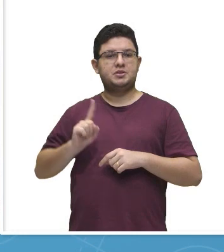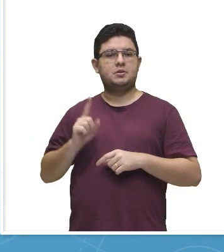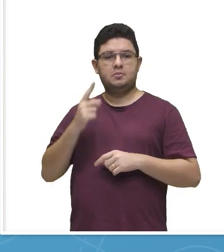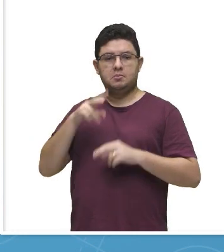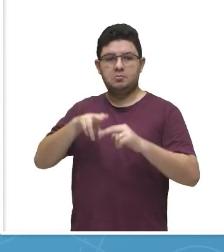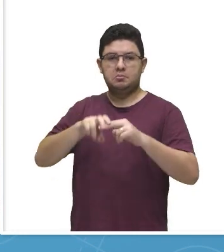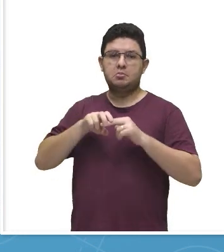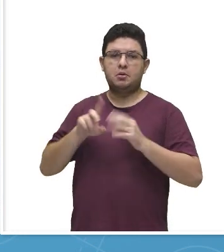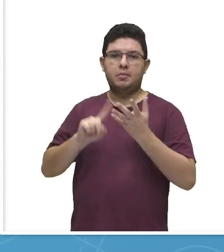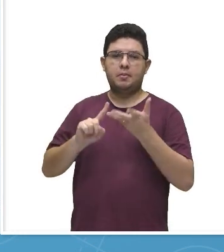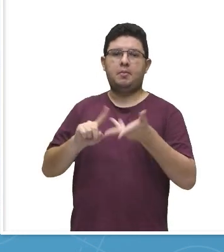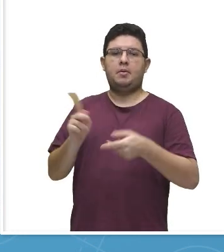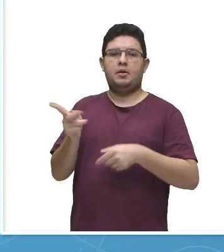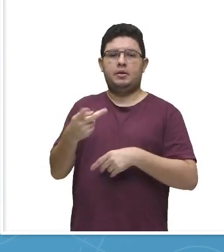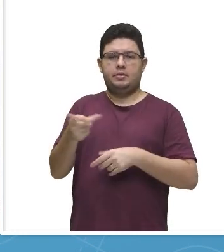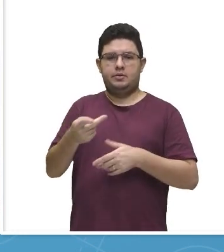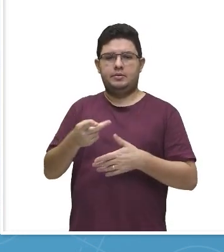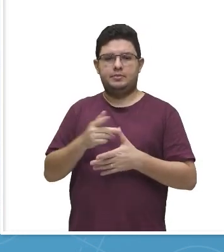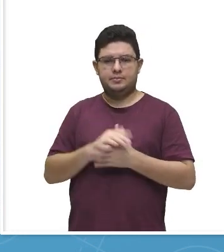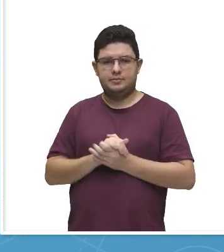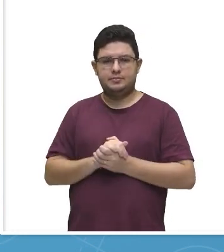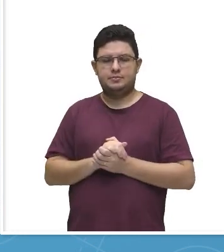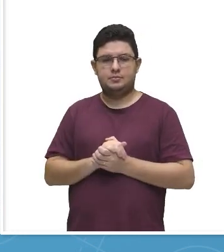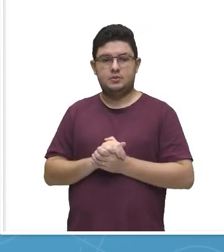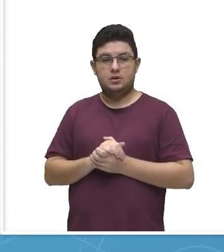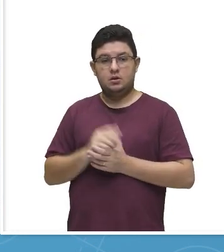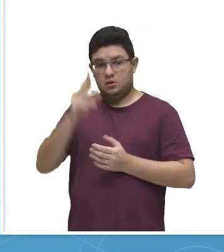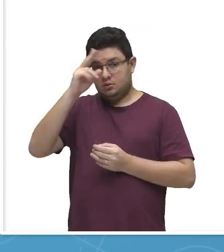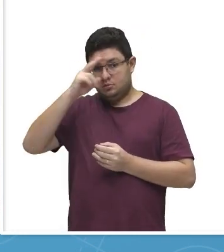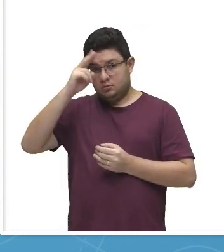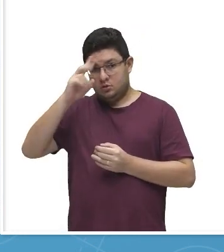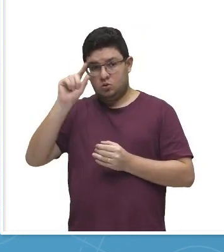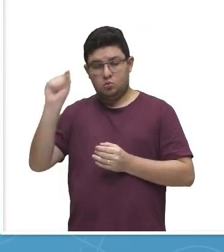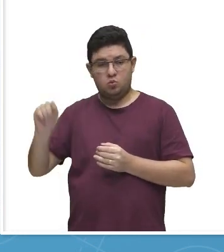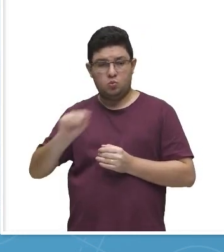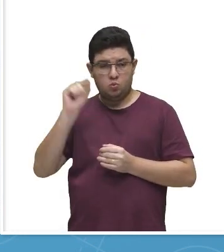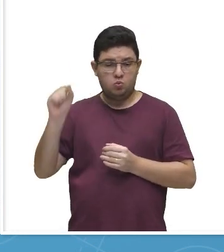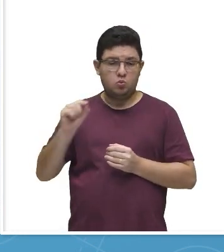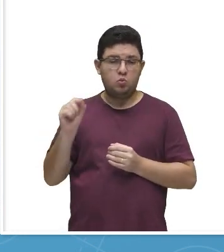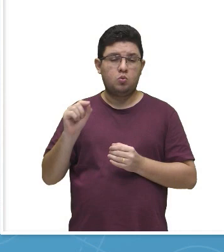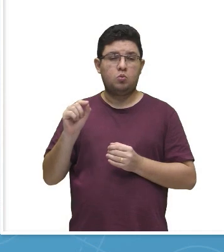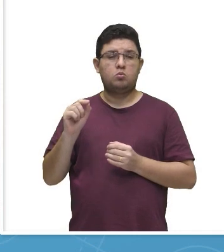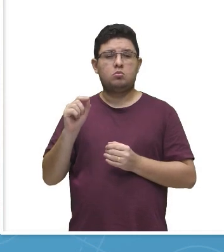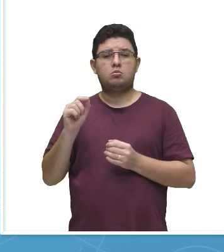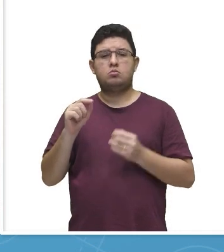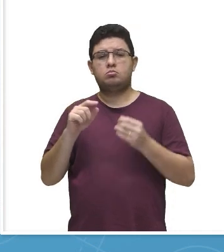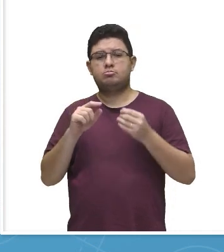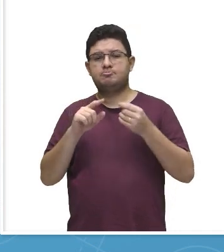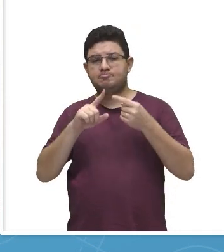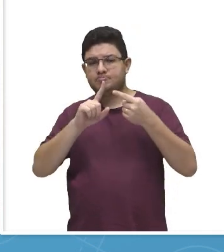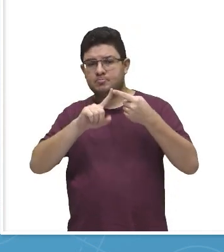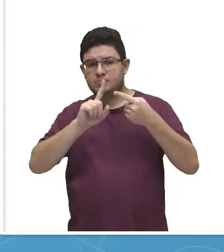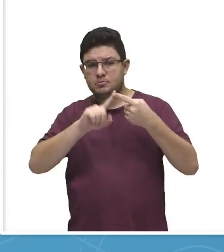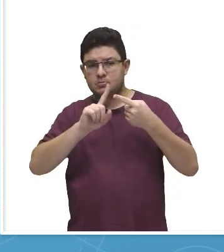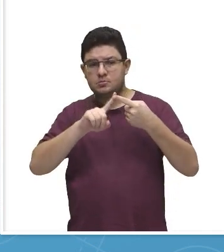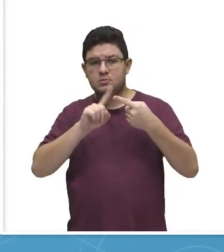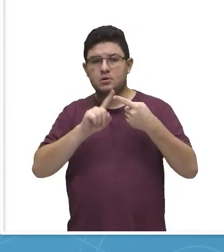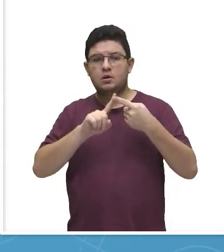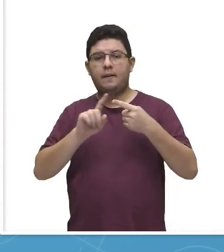Então é importante lembrarmos que, se a base é positiva, o resultado sempre será